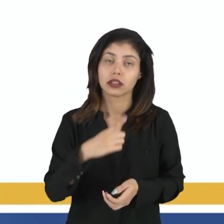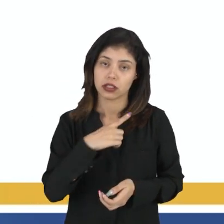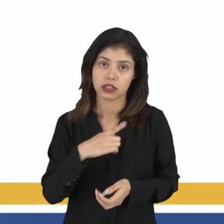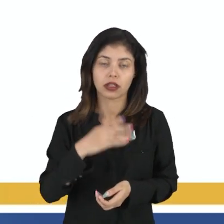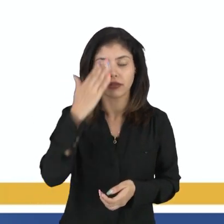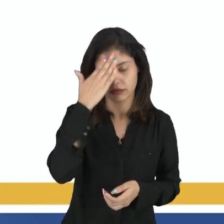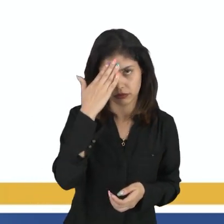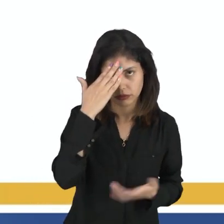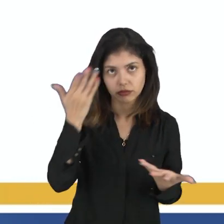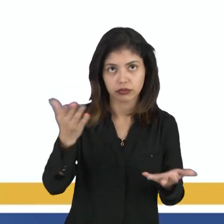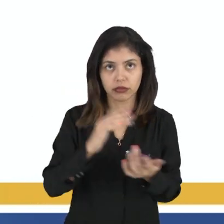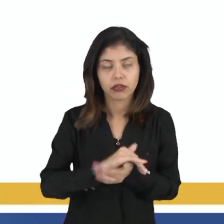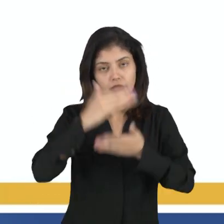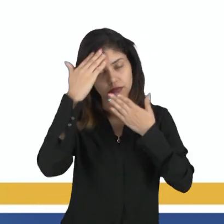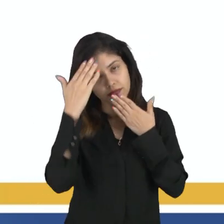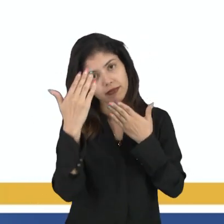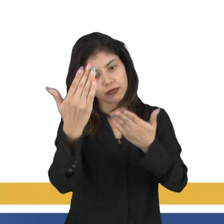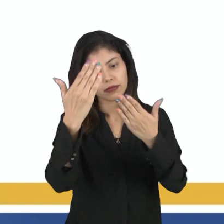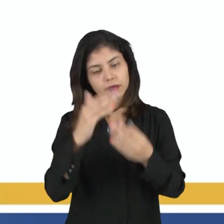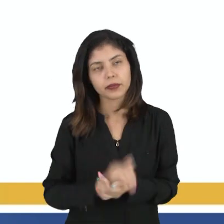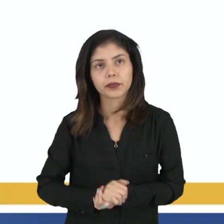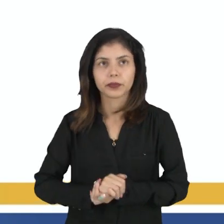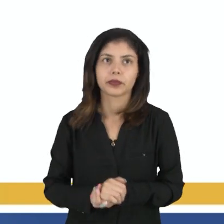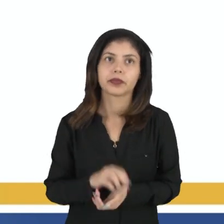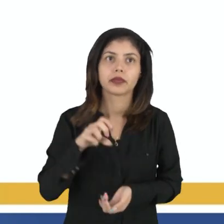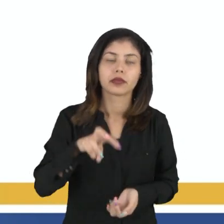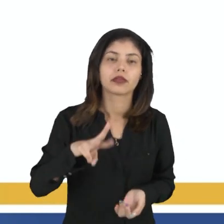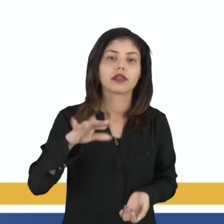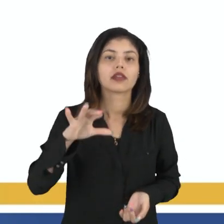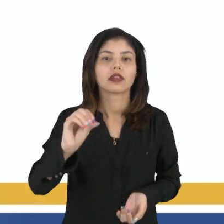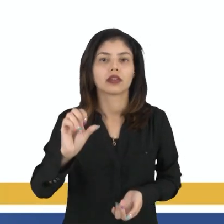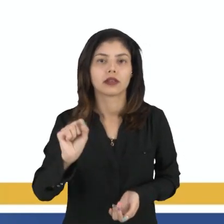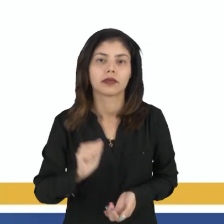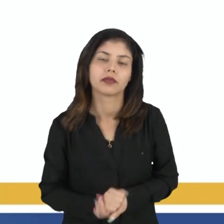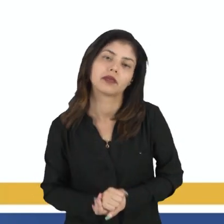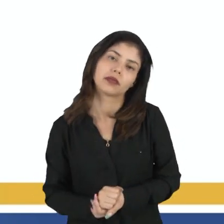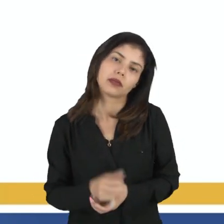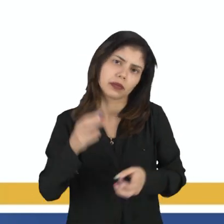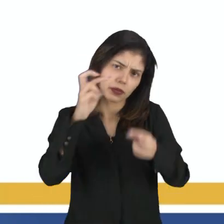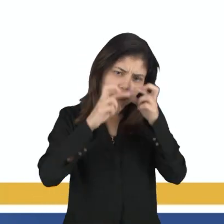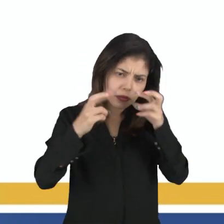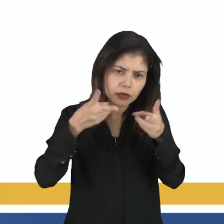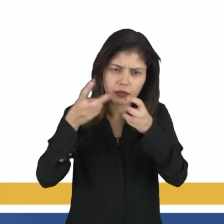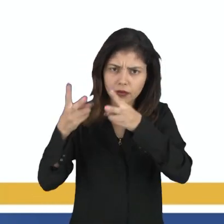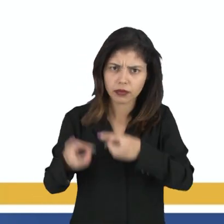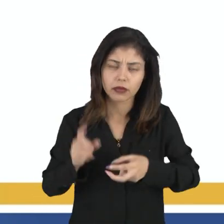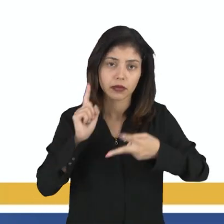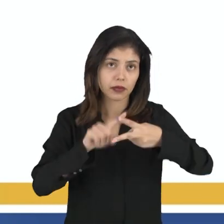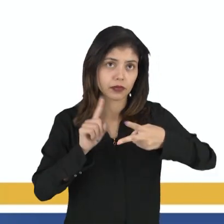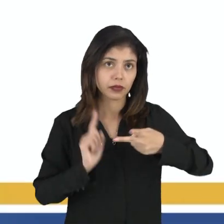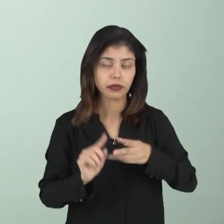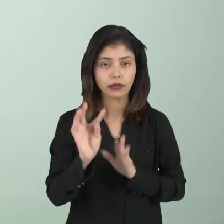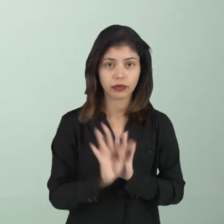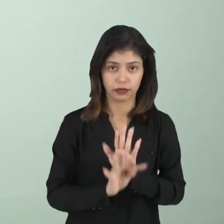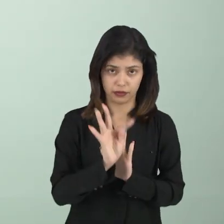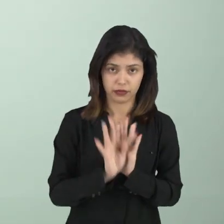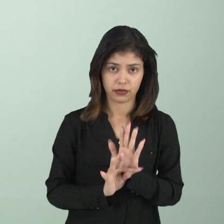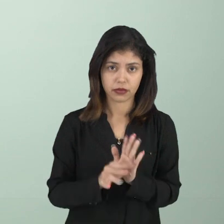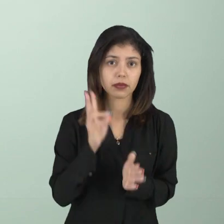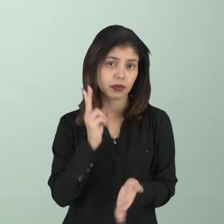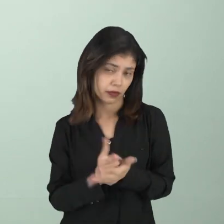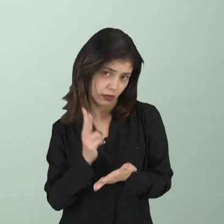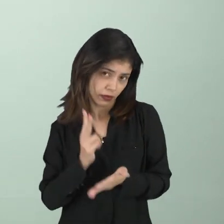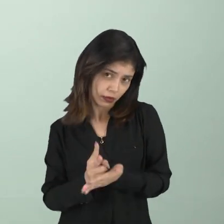ser compreendido, agradeço. Marcos. Observaram, gente, que nos dois textos,